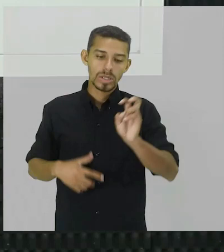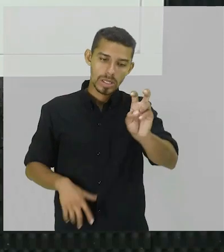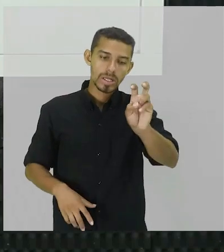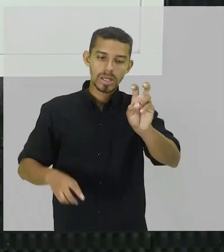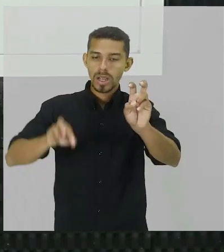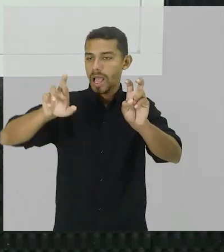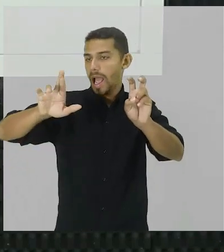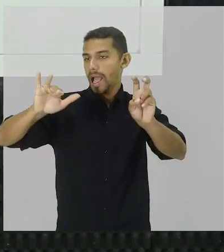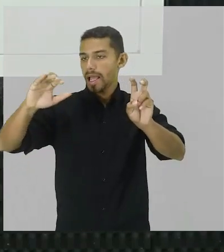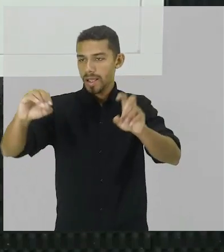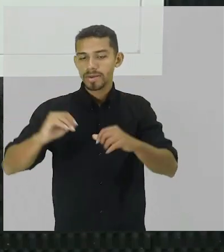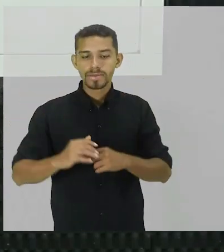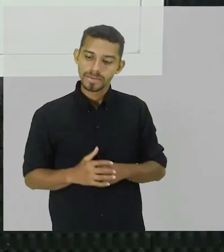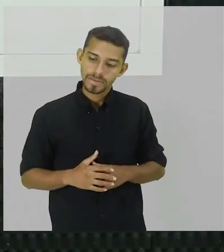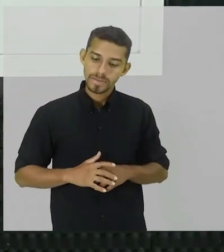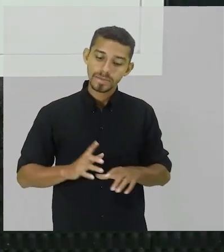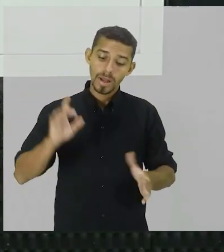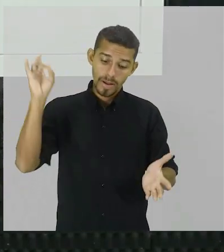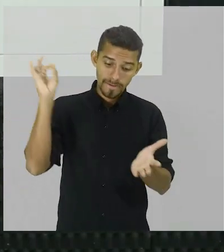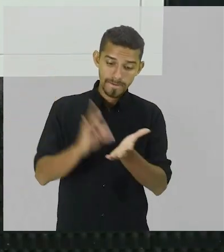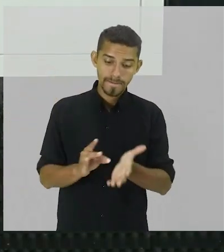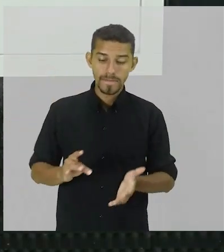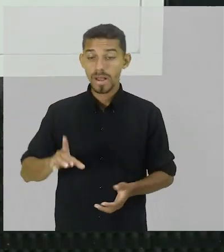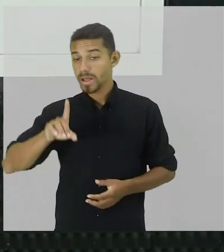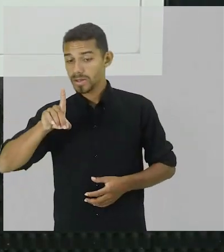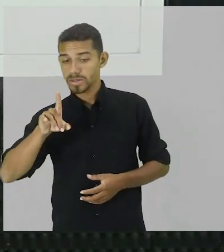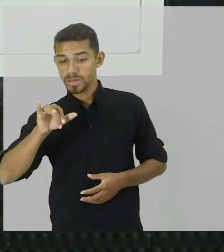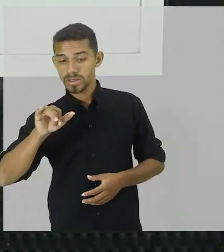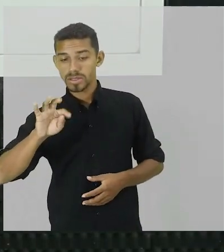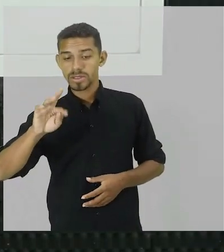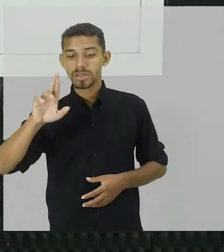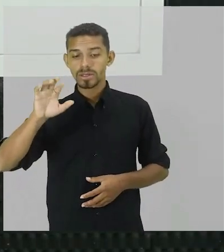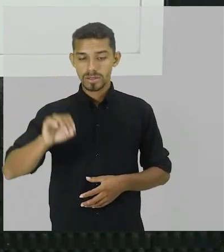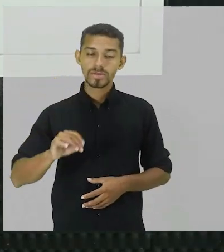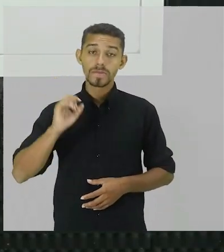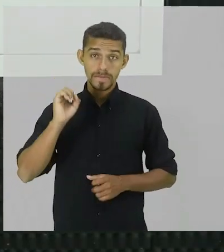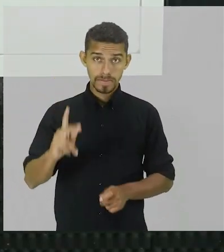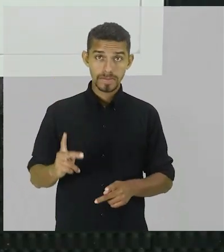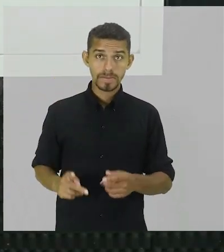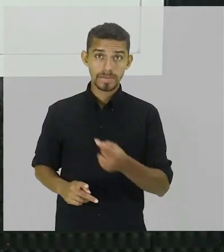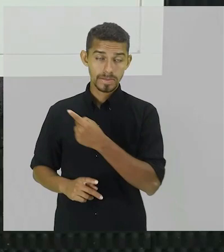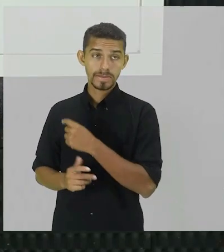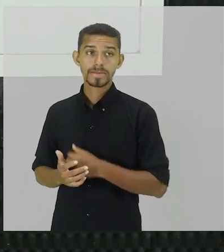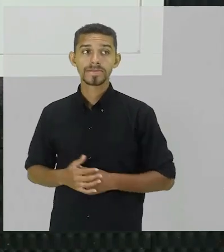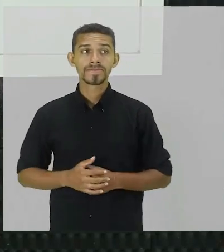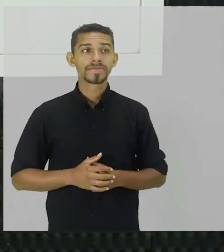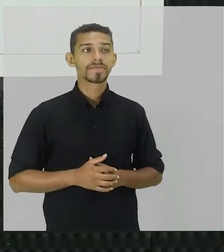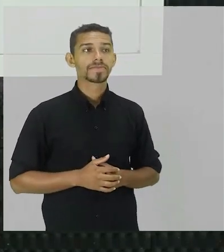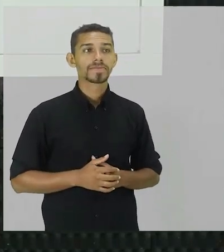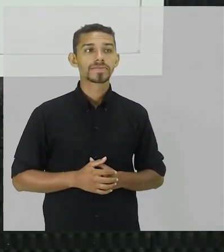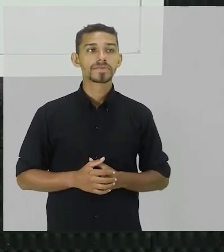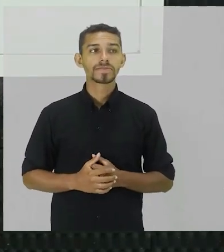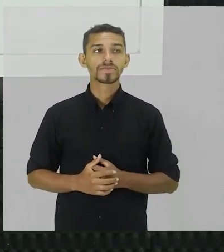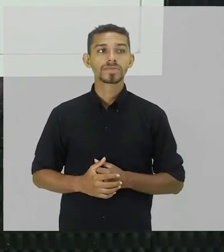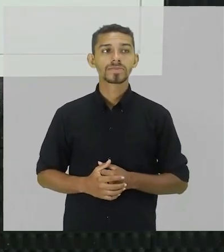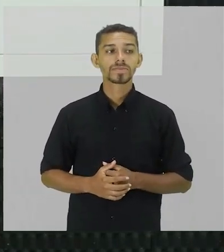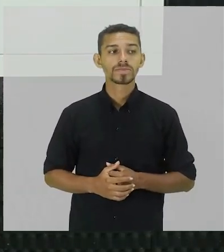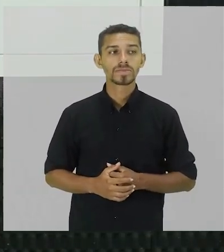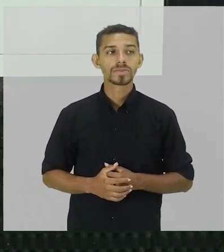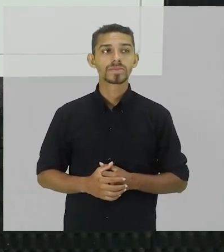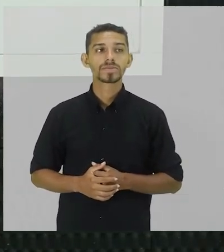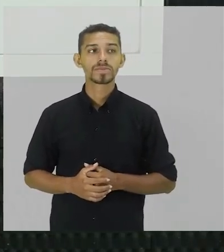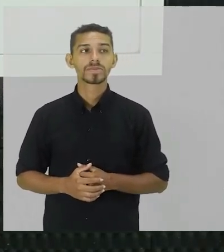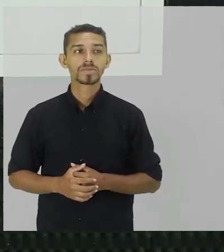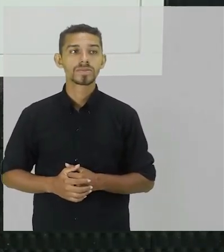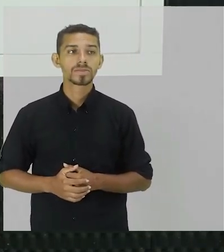sendo raio. E, na verdade, o 5 é o diâmetro. O raio é a metade. Beleza? Então, vamos lá. Então, aqui vai dar